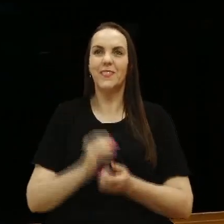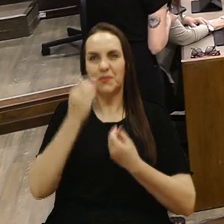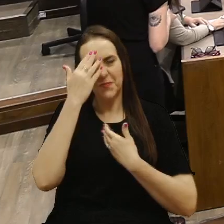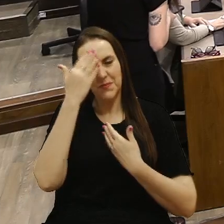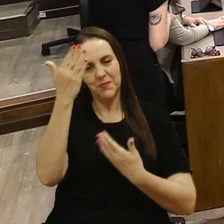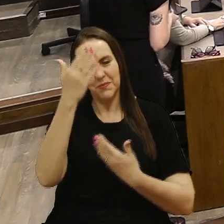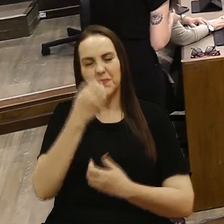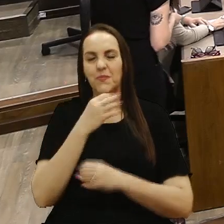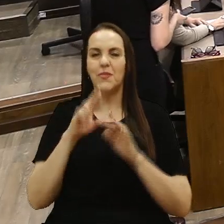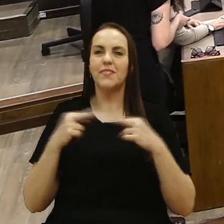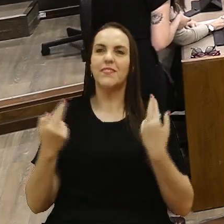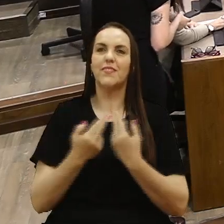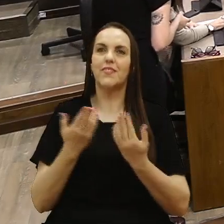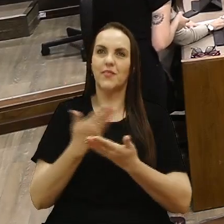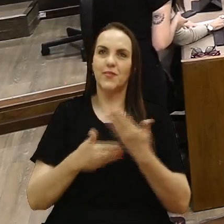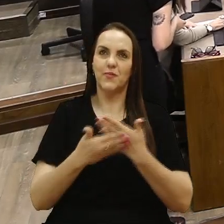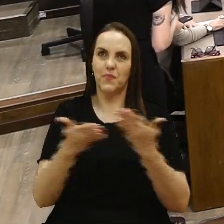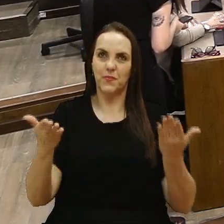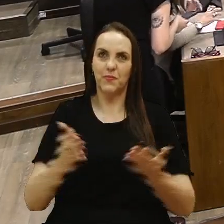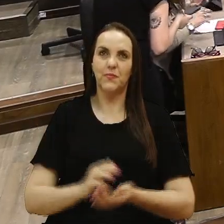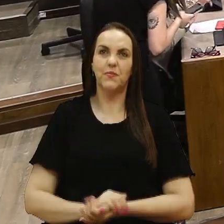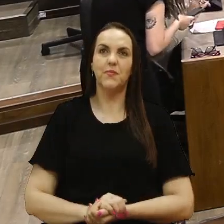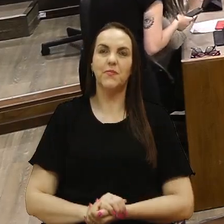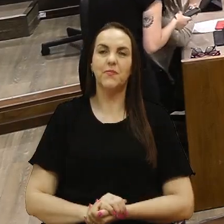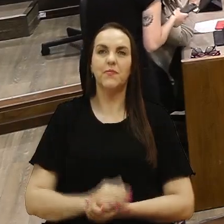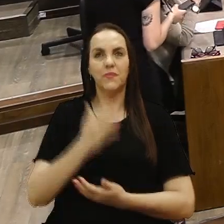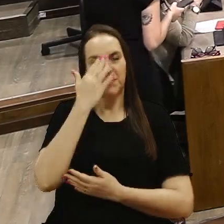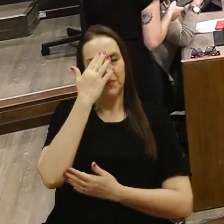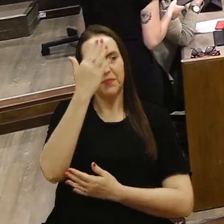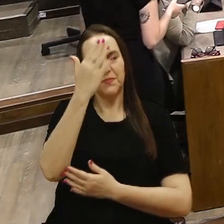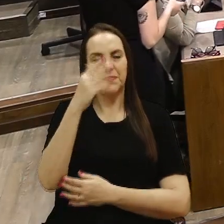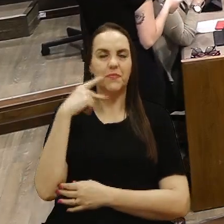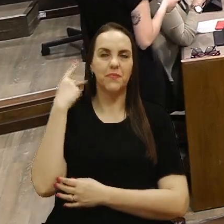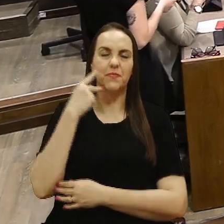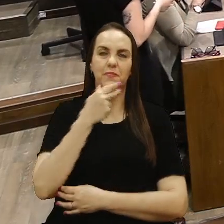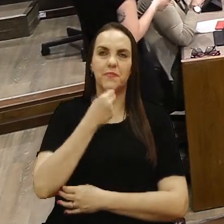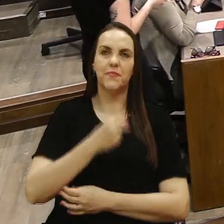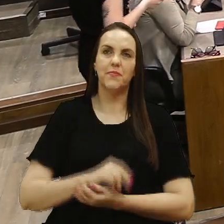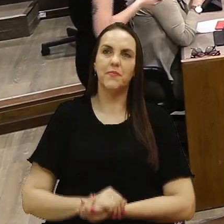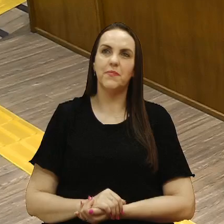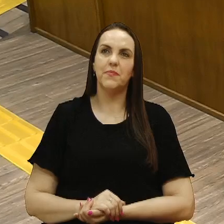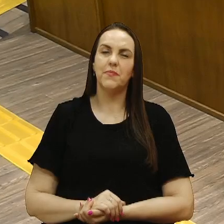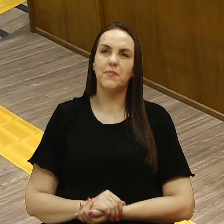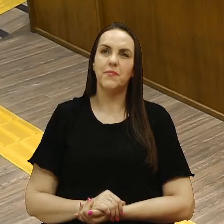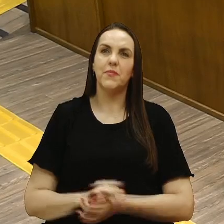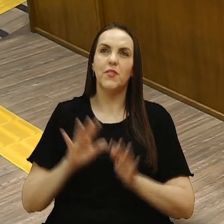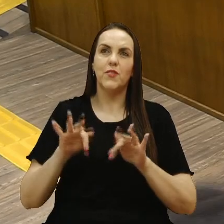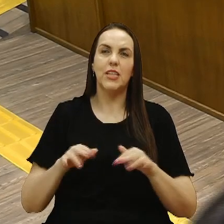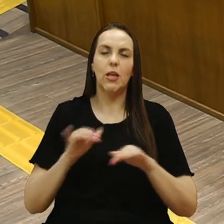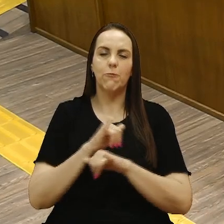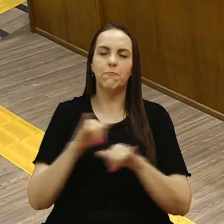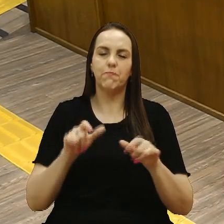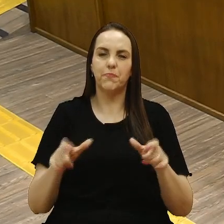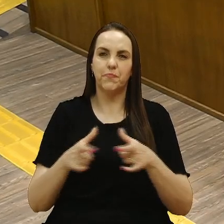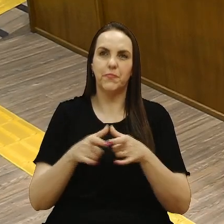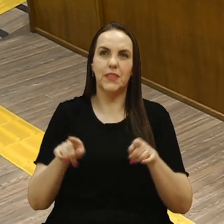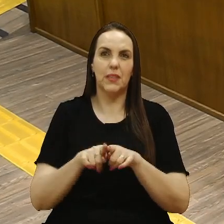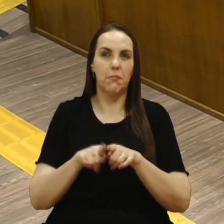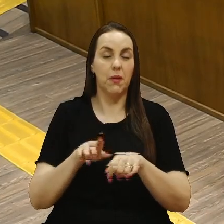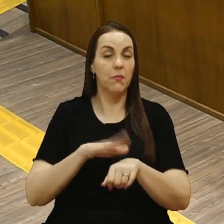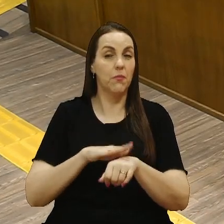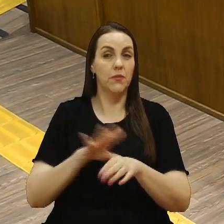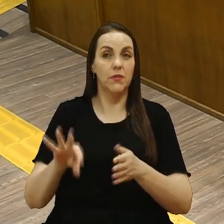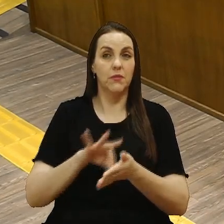todos. Obrigado, vereador. Encerradas as pequenas comunicações. Momento em que também se encerram as inscrições